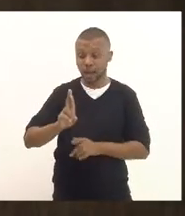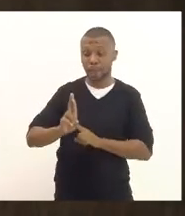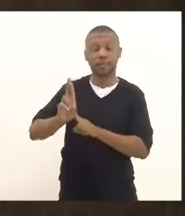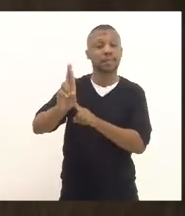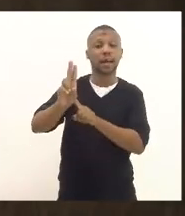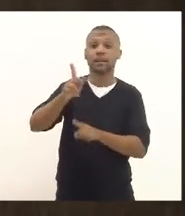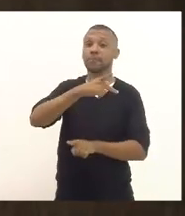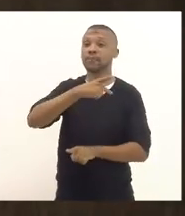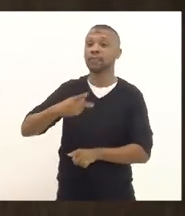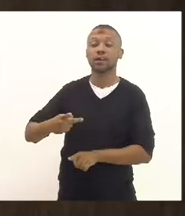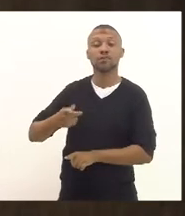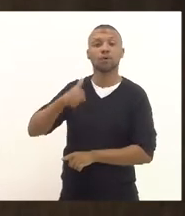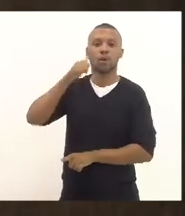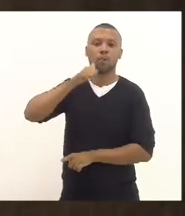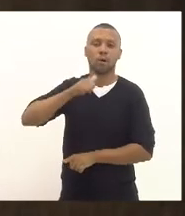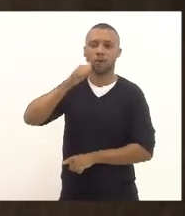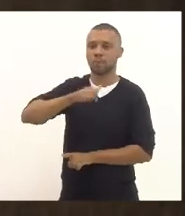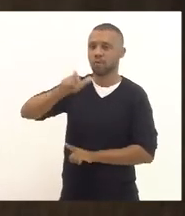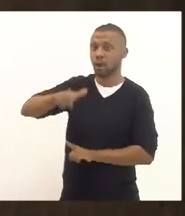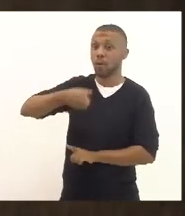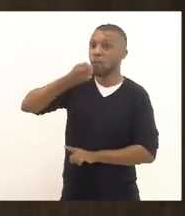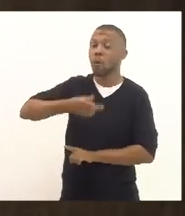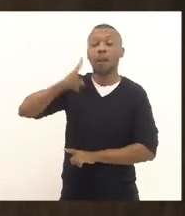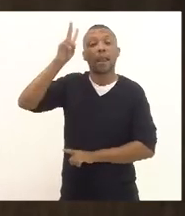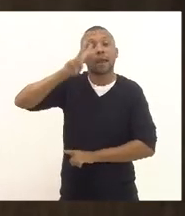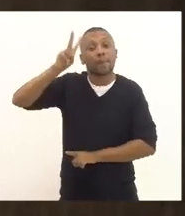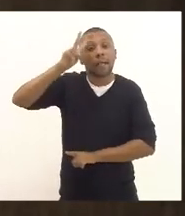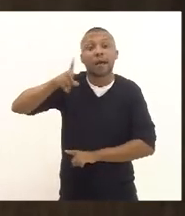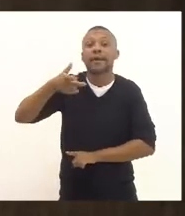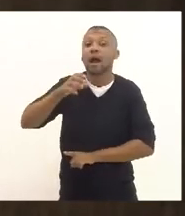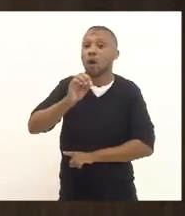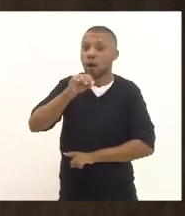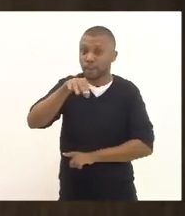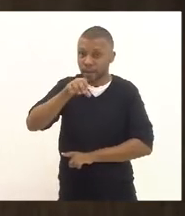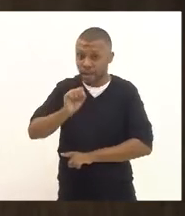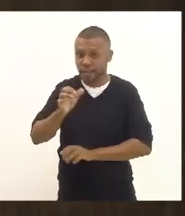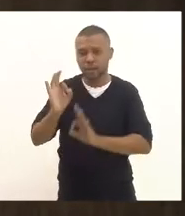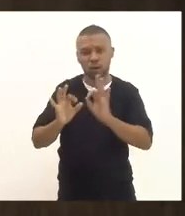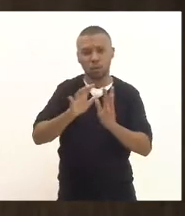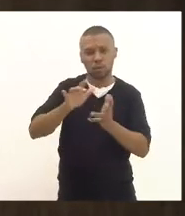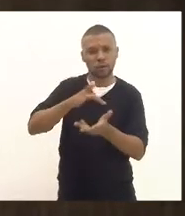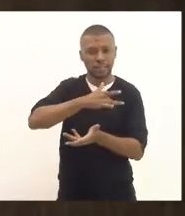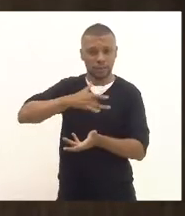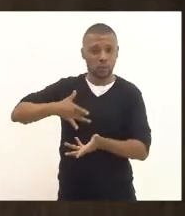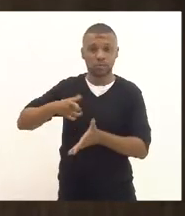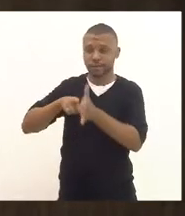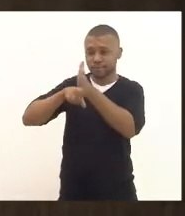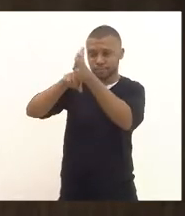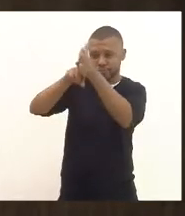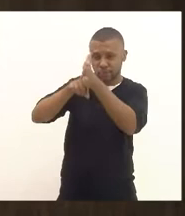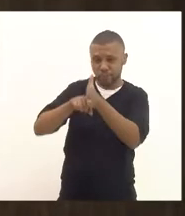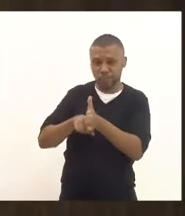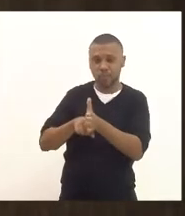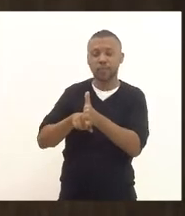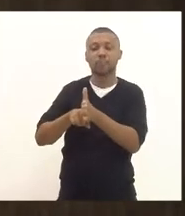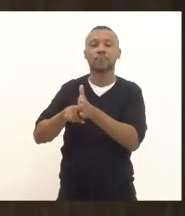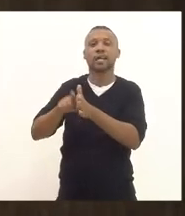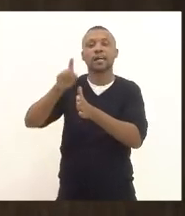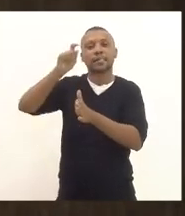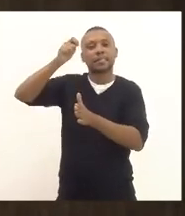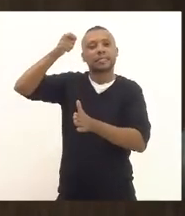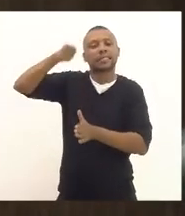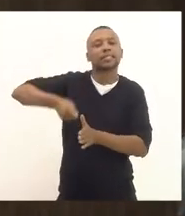acho que vale a pena lembrar que a Organização Mundial da Saúde fez uma pesquisa e determinou que